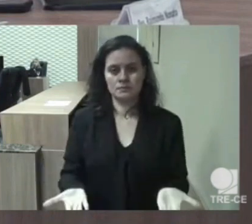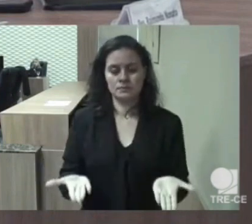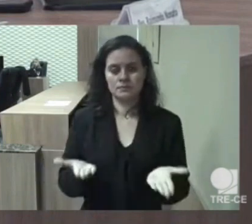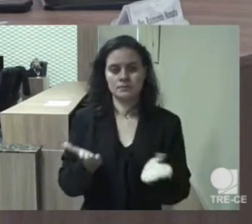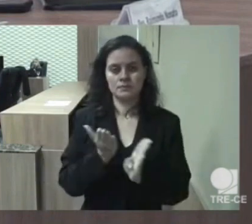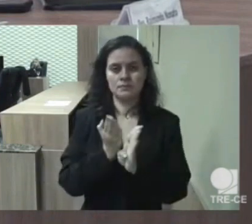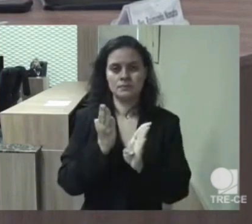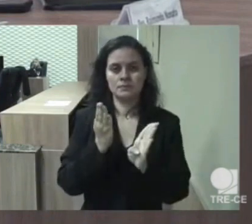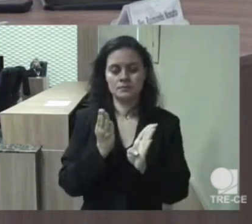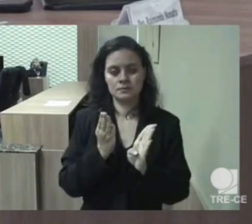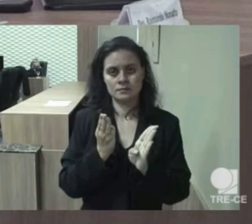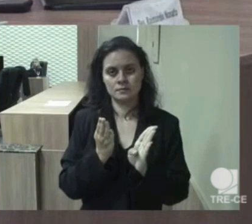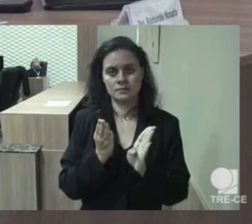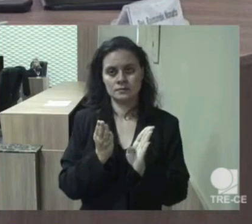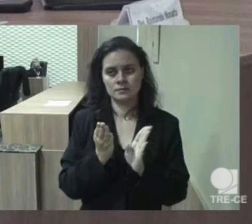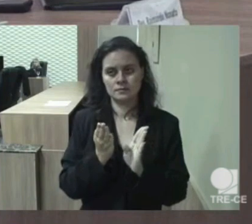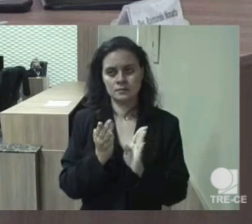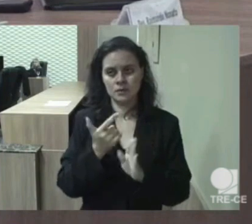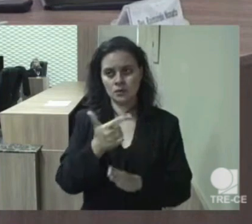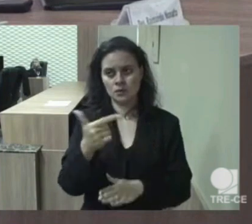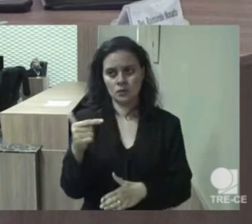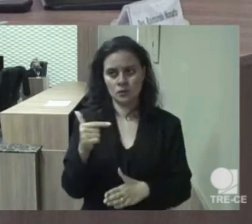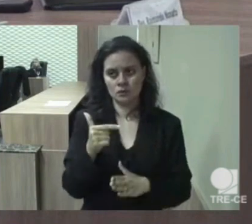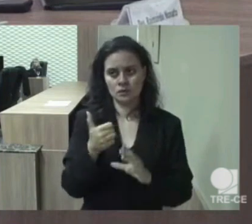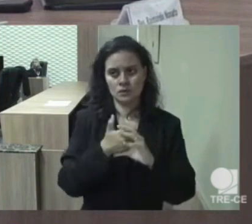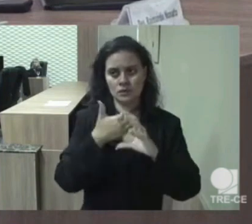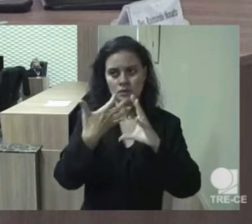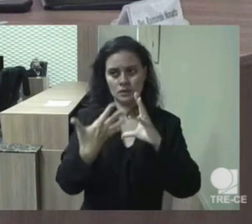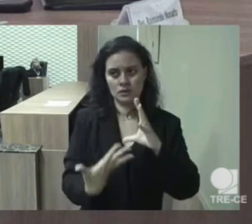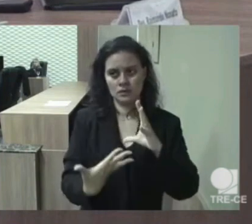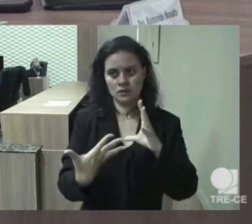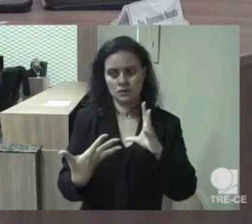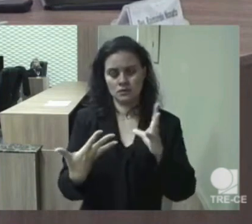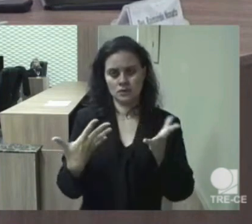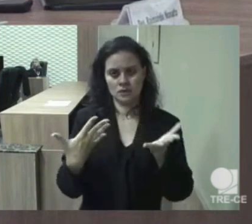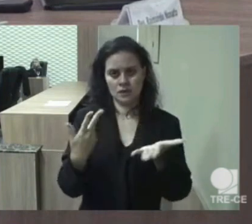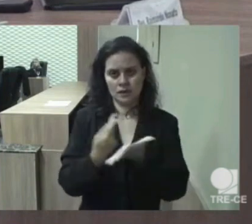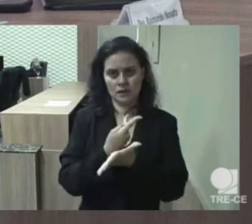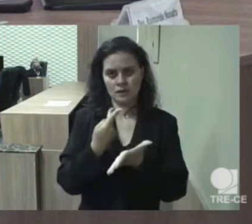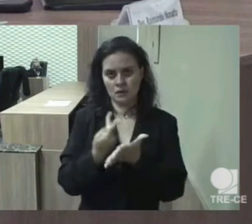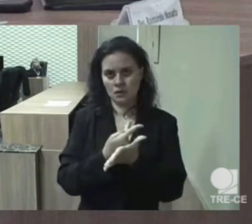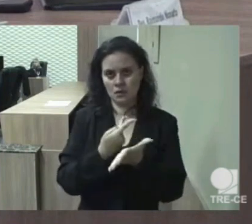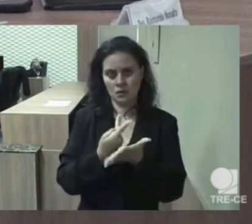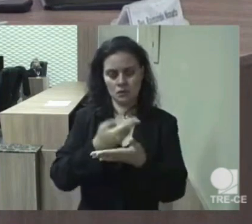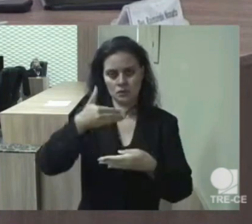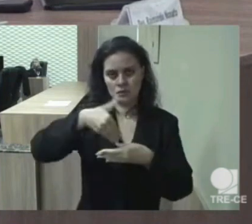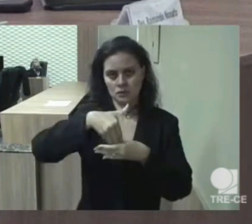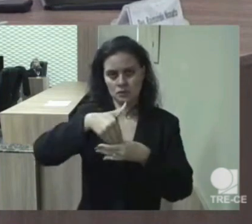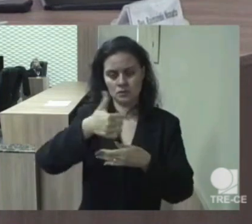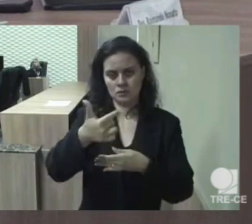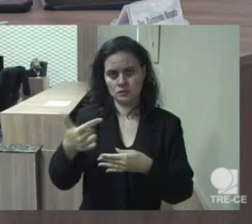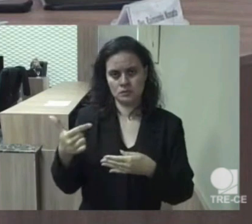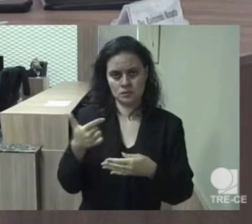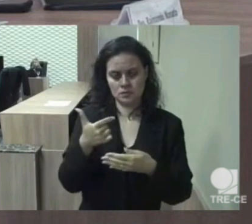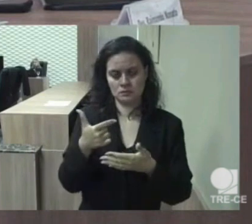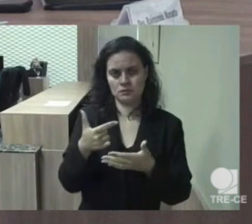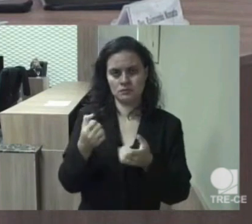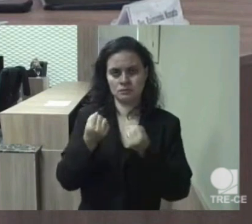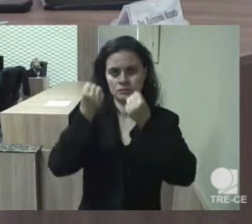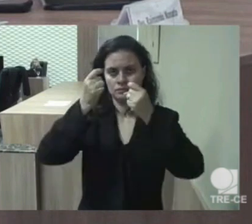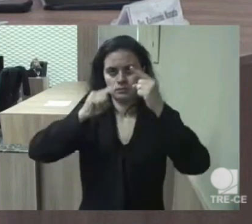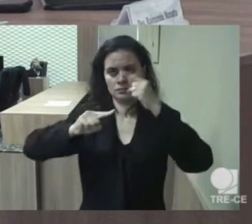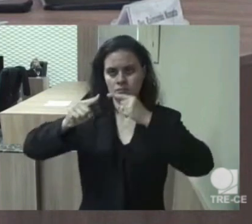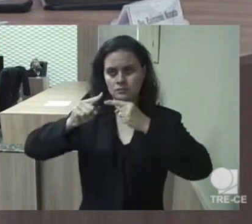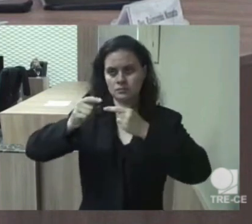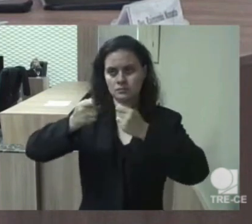a isso, não há configuração, ao meu ver, de ilícito eleitoral, pelas formas de abuso